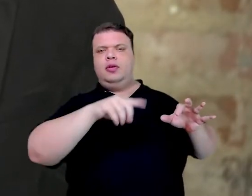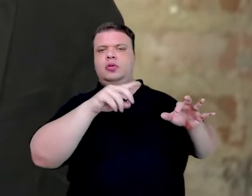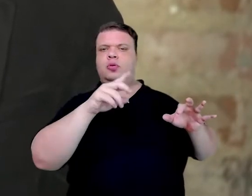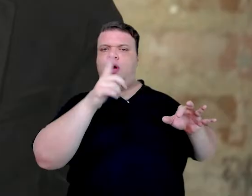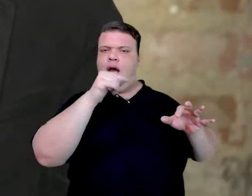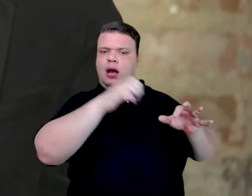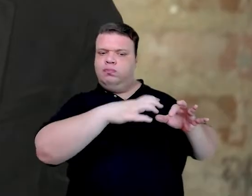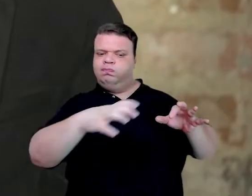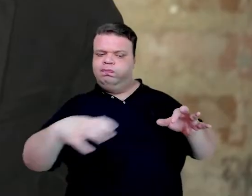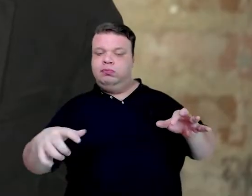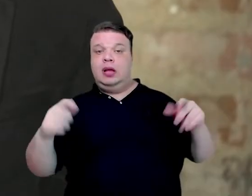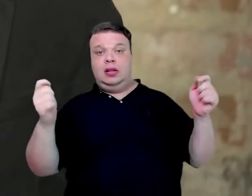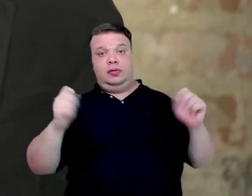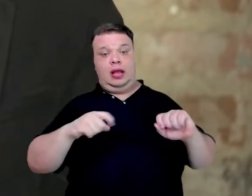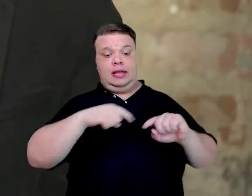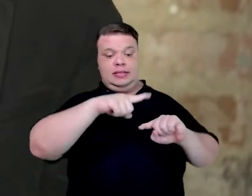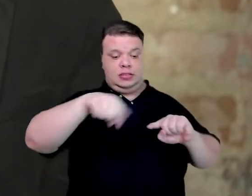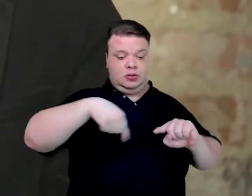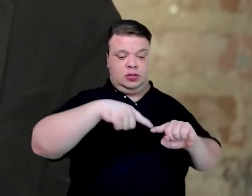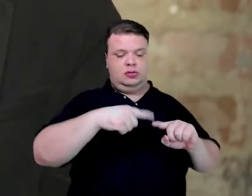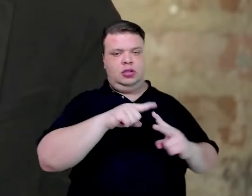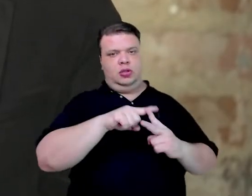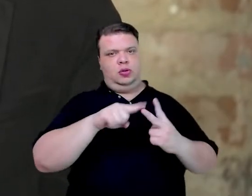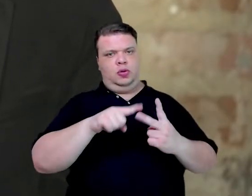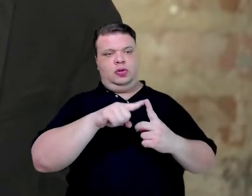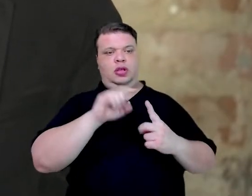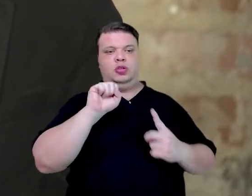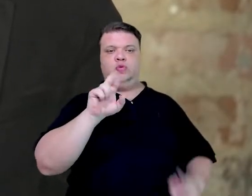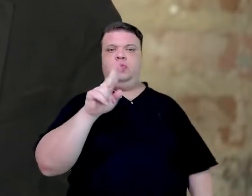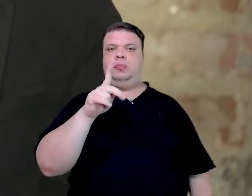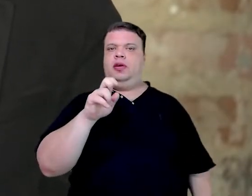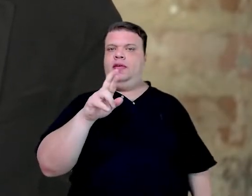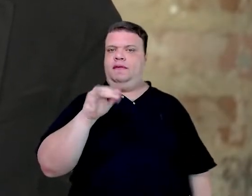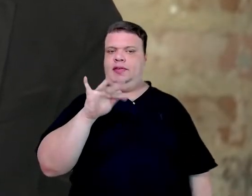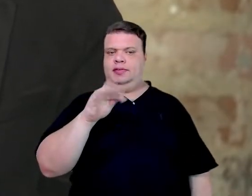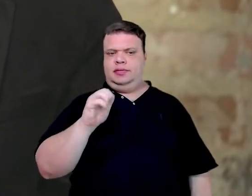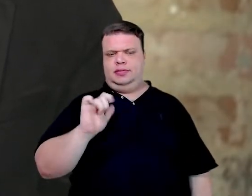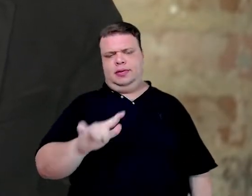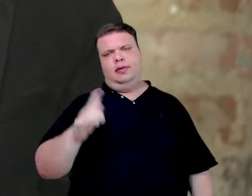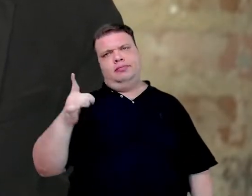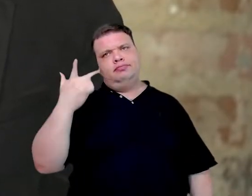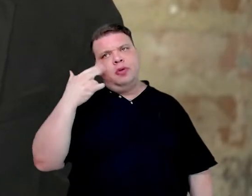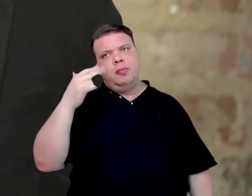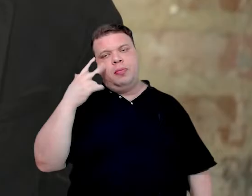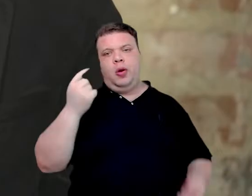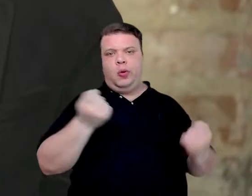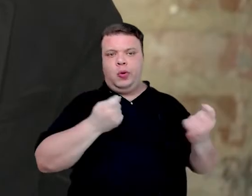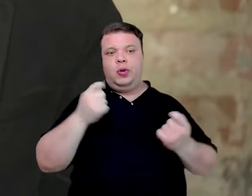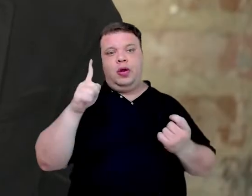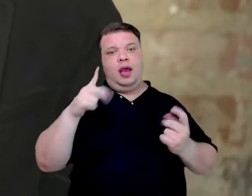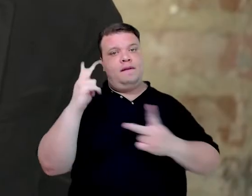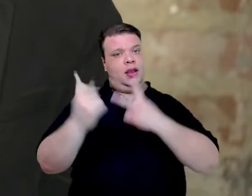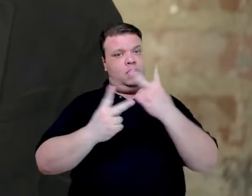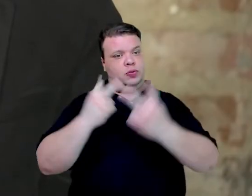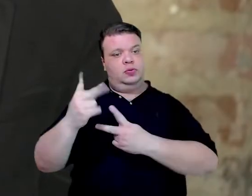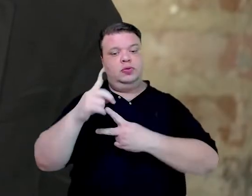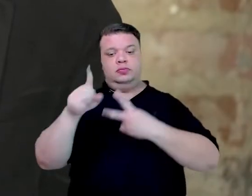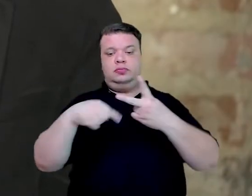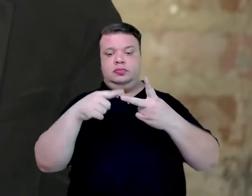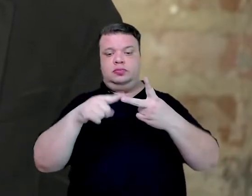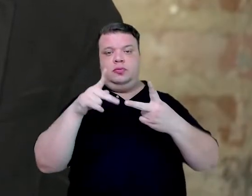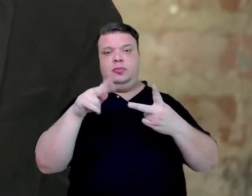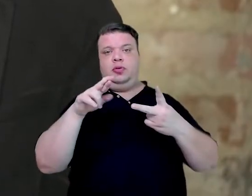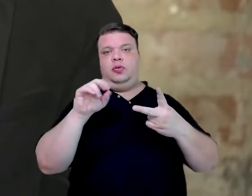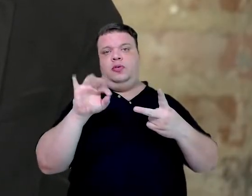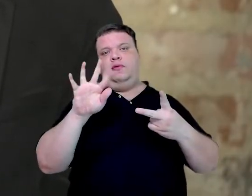circulação oceânica pode ser dividida em dois componentes. A circulação superficial, que basicamente é controlada pelo